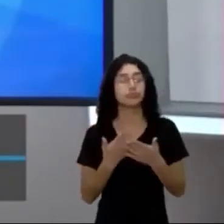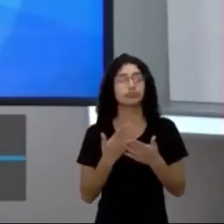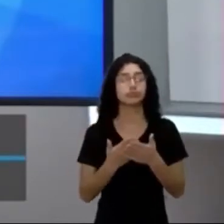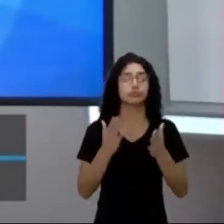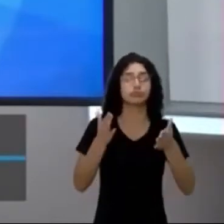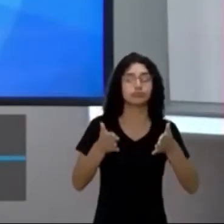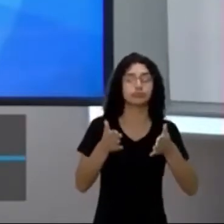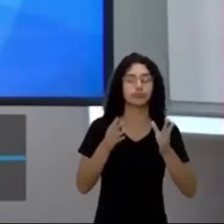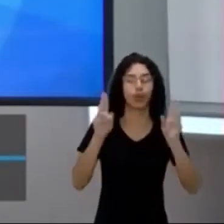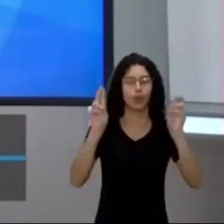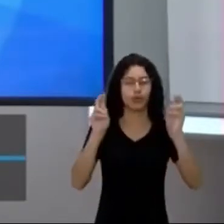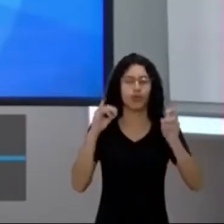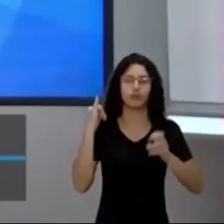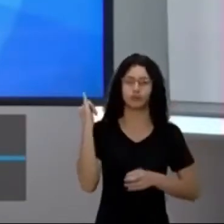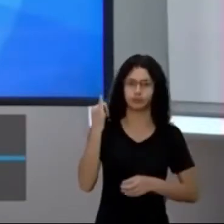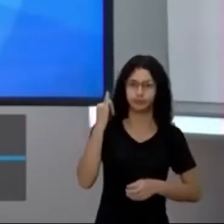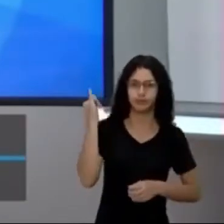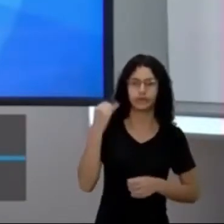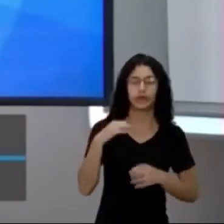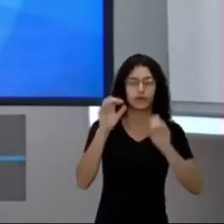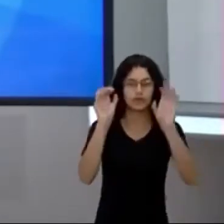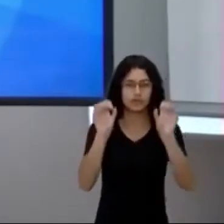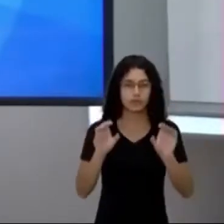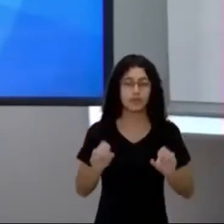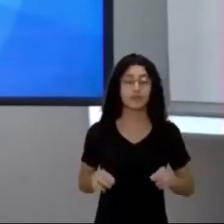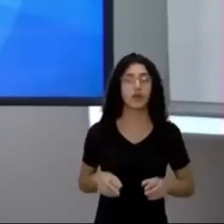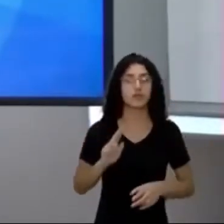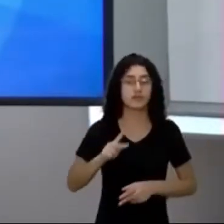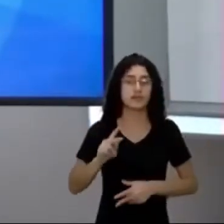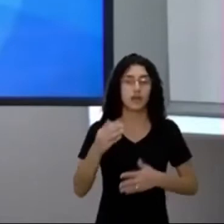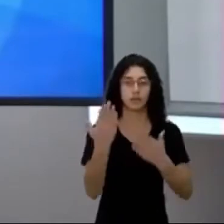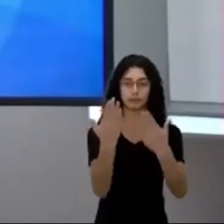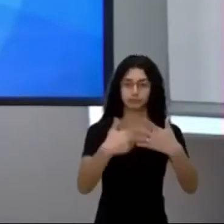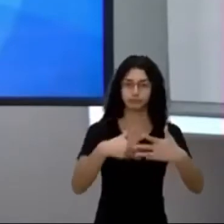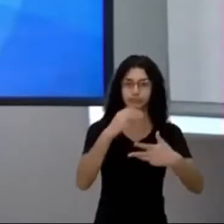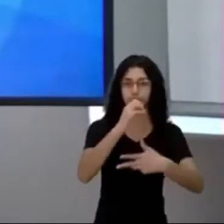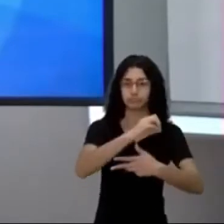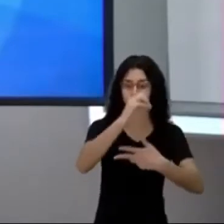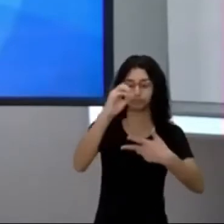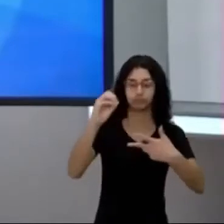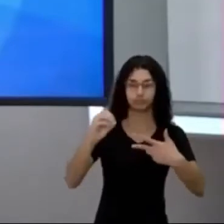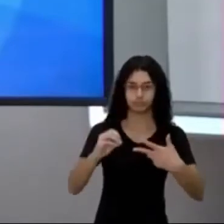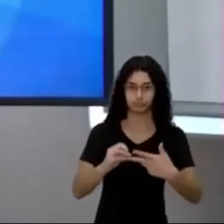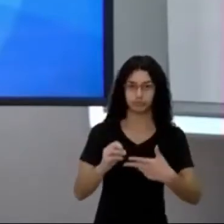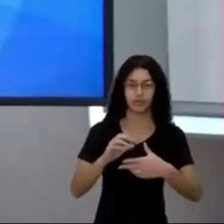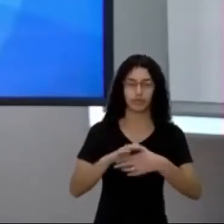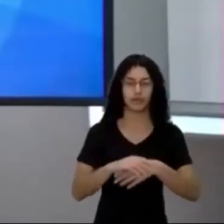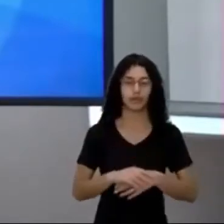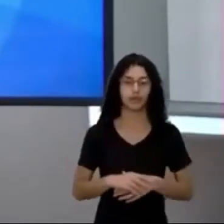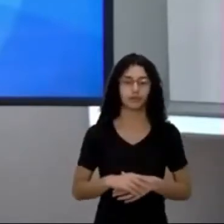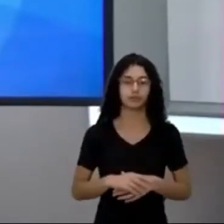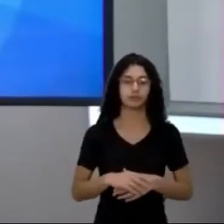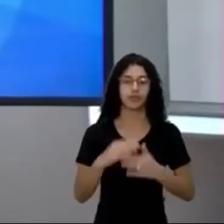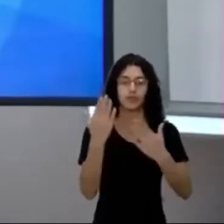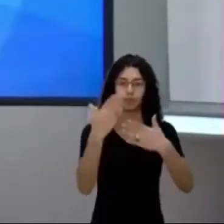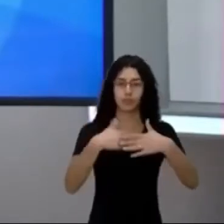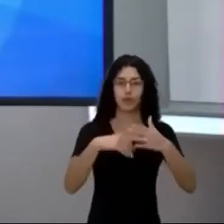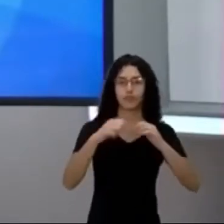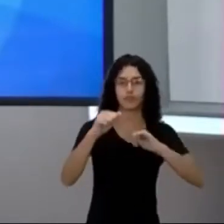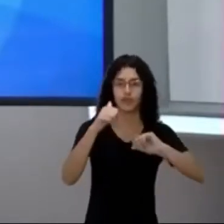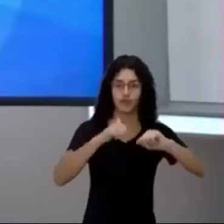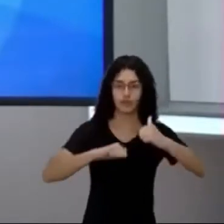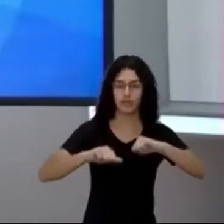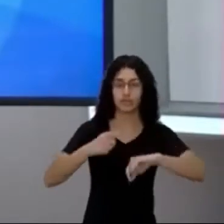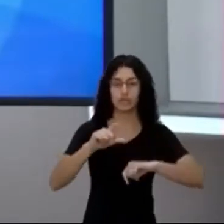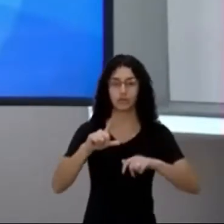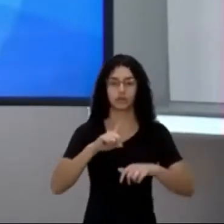super especial que cai bastante no Enem, cai bastante nos vestibulares, é de um assunto que mais cai nessas provas de avaliação,